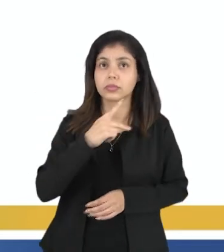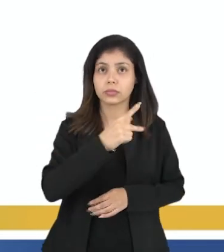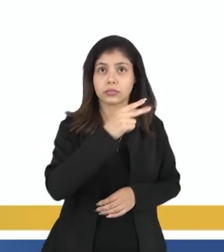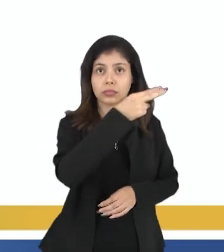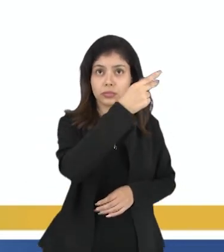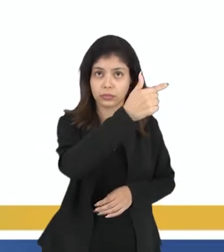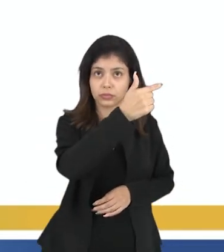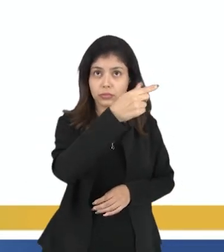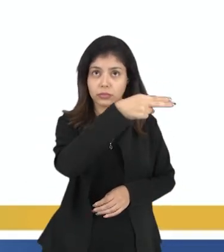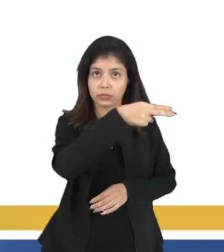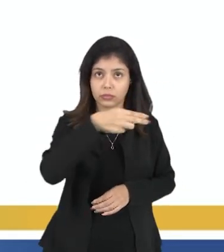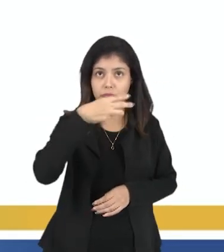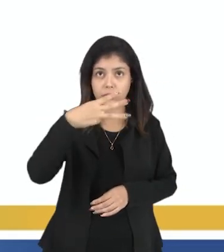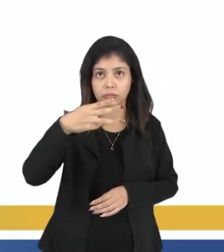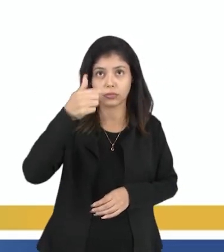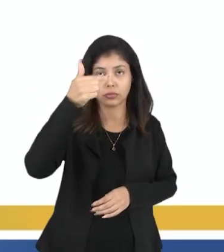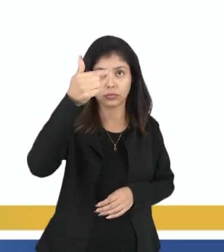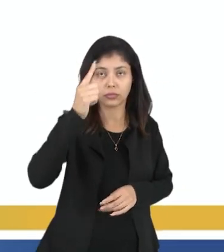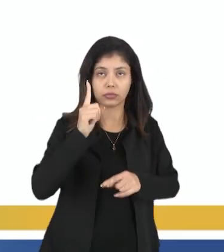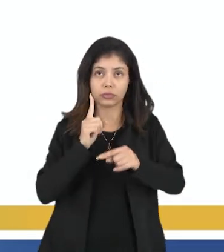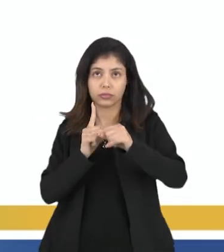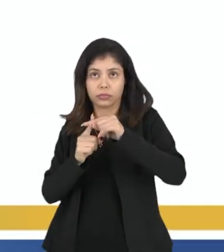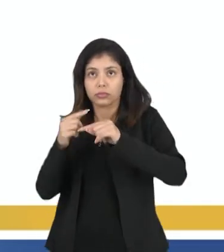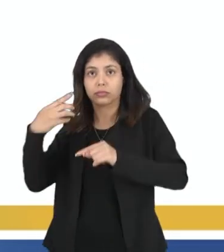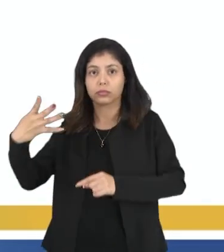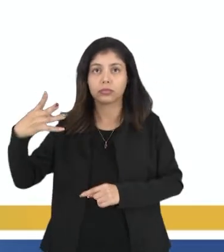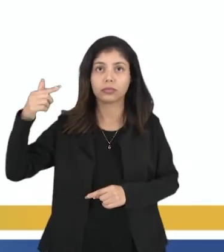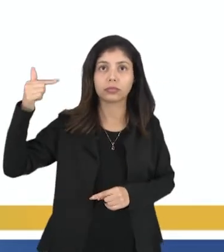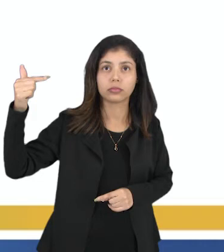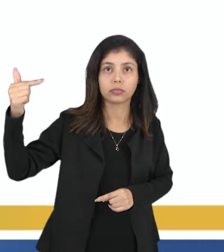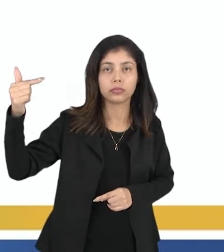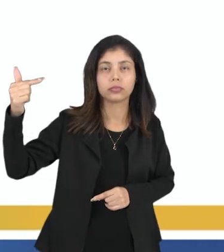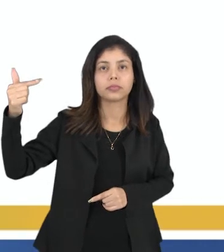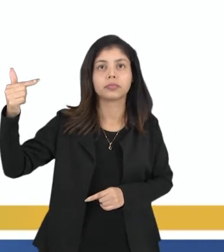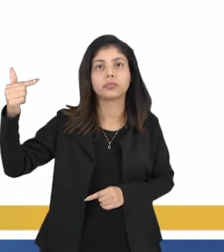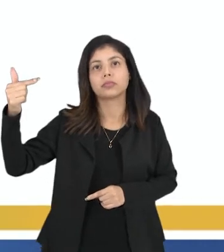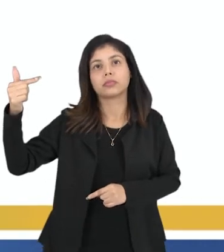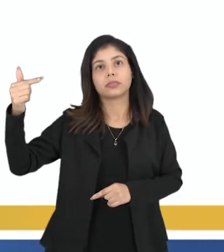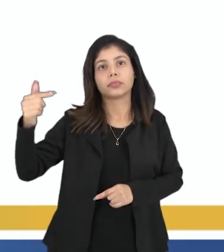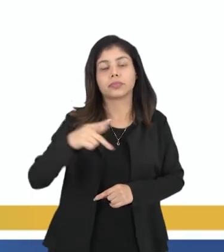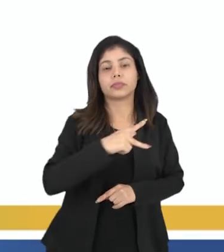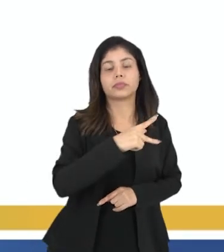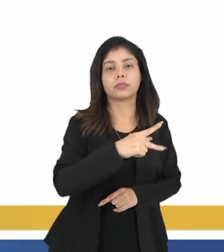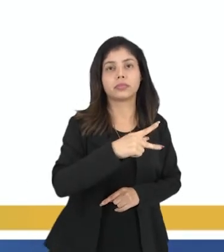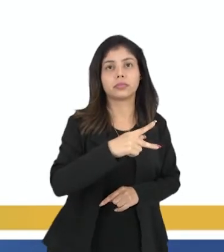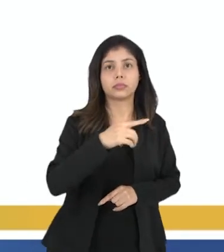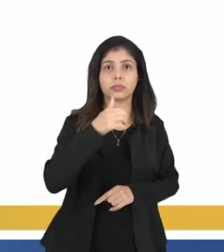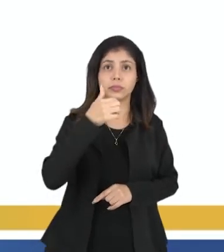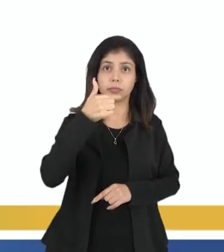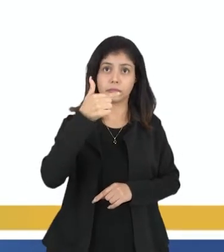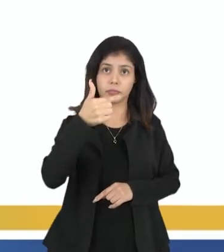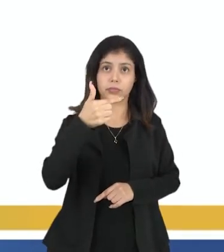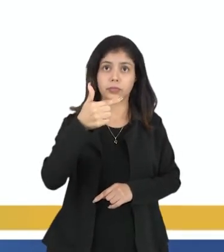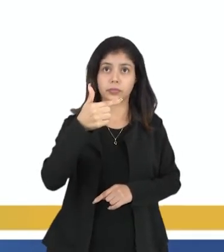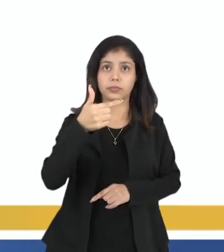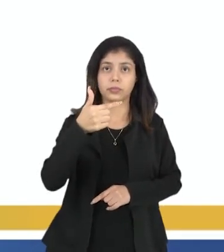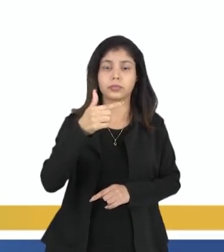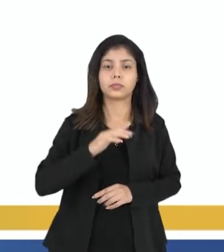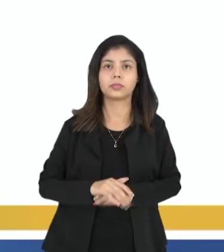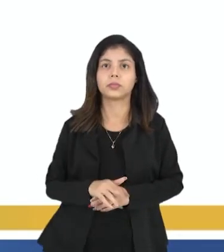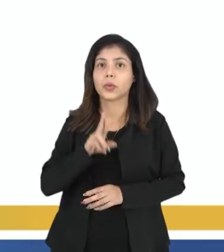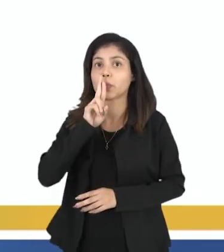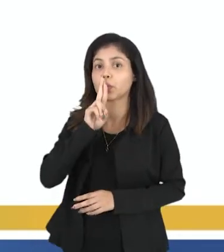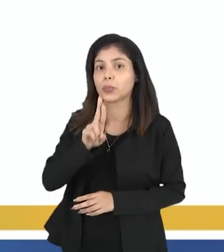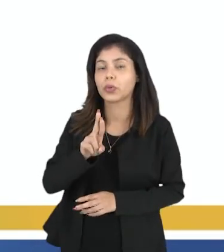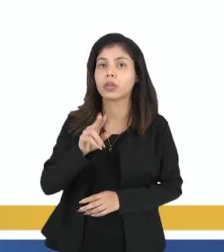o peu quadrado = 3 ao quadrado + 4 ao quadrado e aí nós vamos encontrar o valor